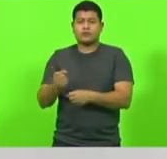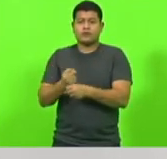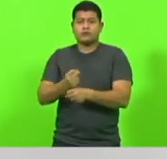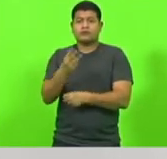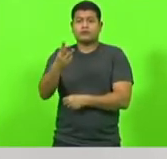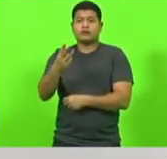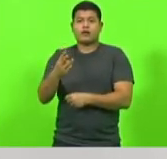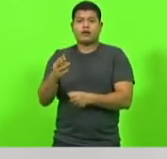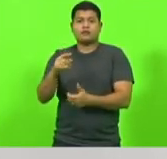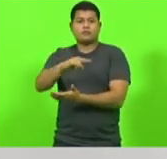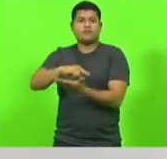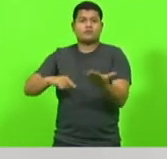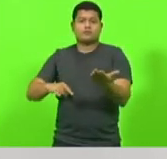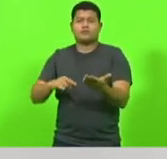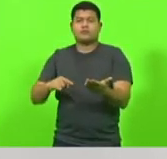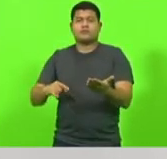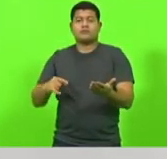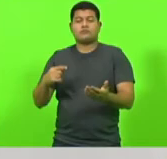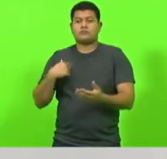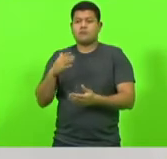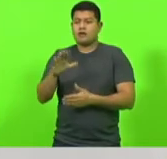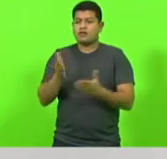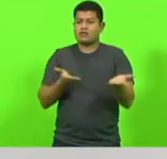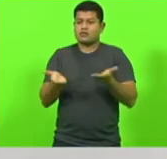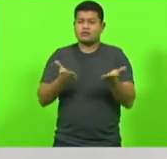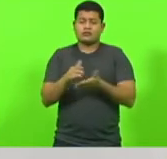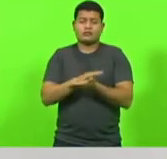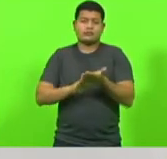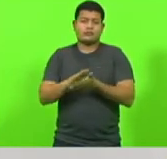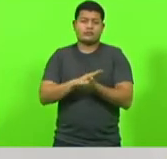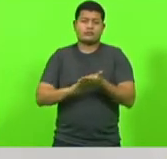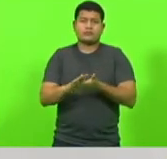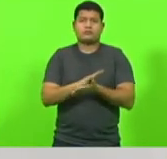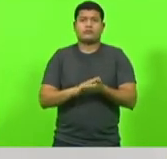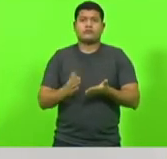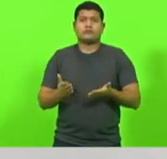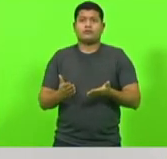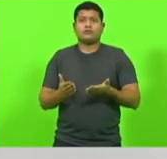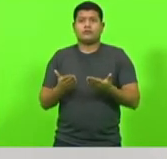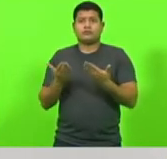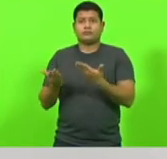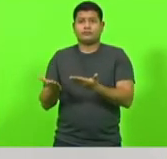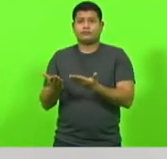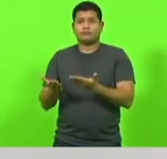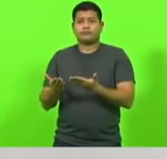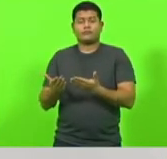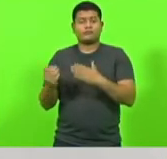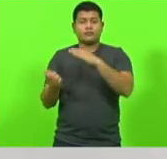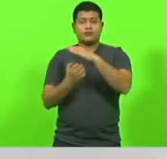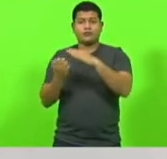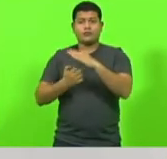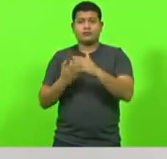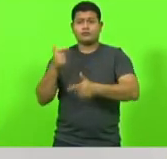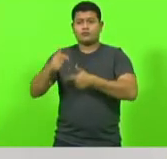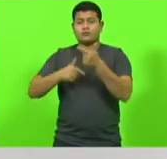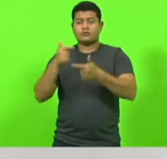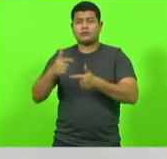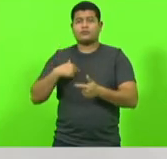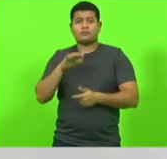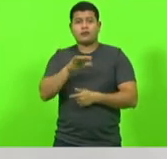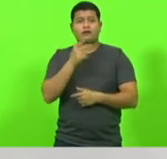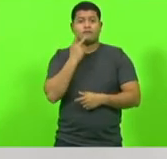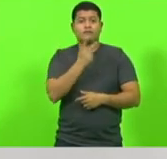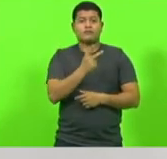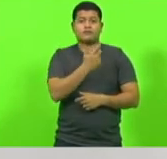elas operarem, sem licitação alguma, sem nada. Deu mais 3 anos para essas empresas operarem. Sabem qual é a desculpa? Sabem